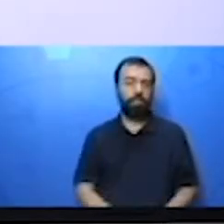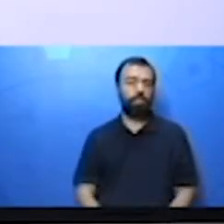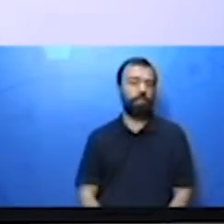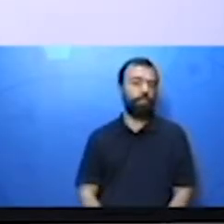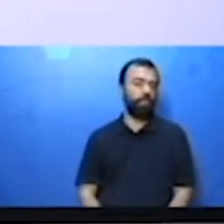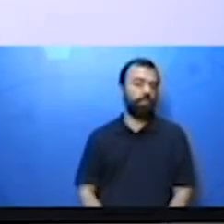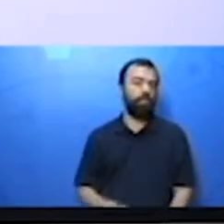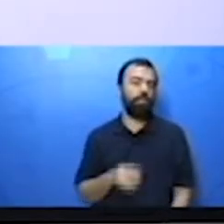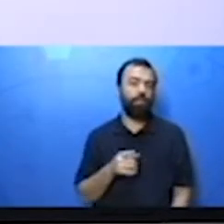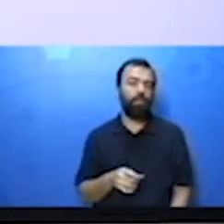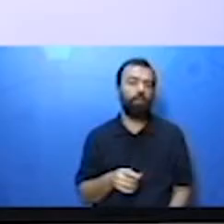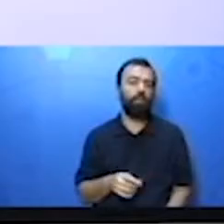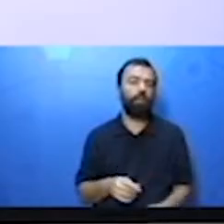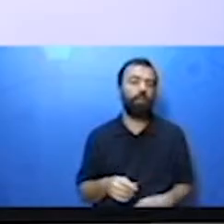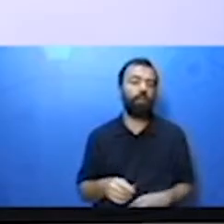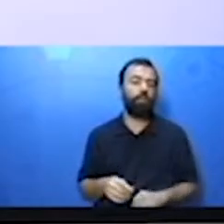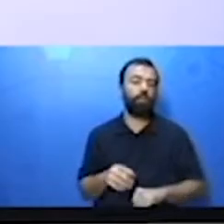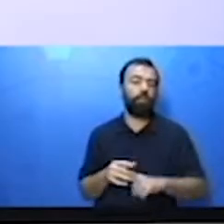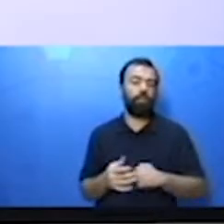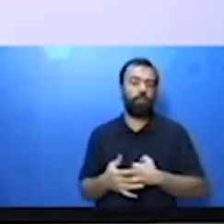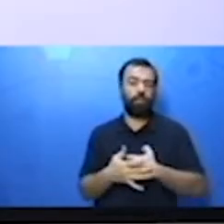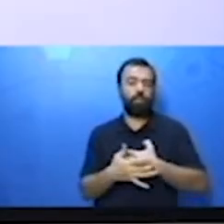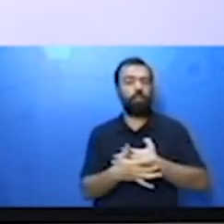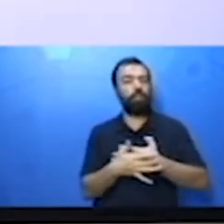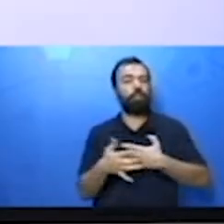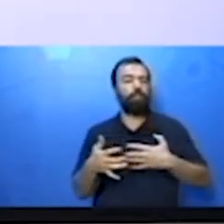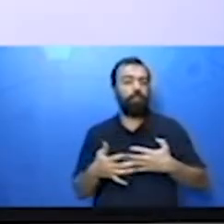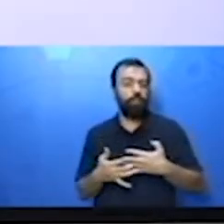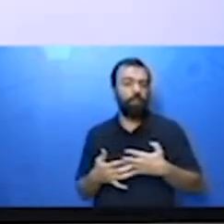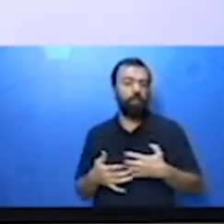se realmente tiver, eles vão passar a medicação correta.